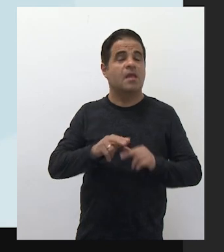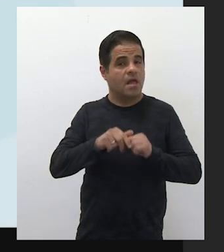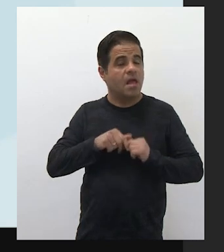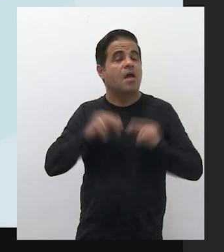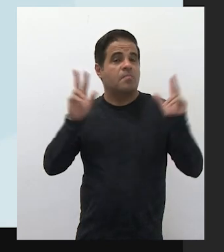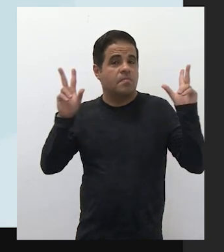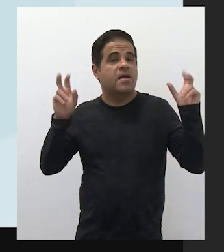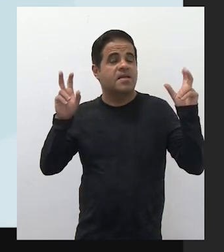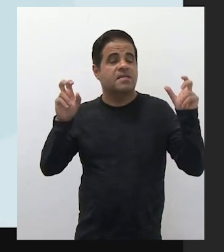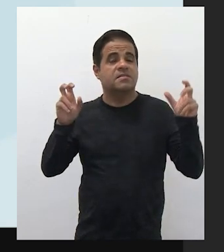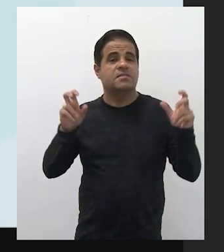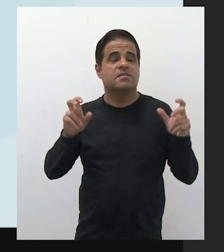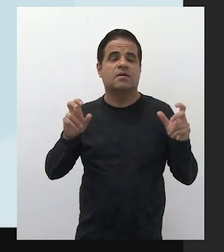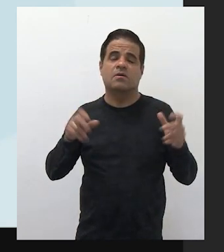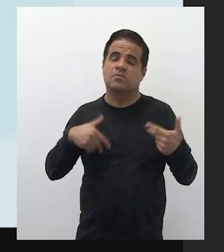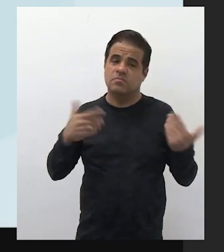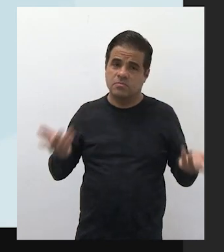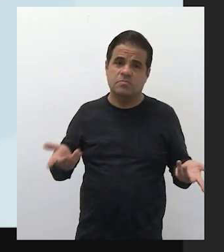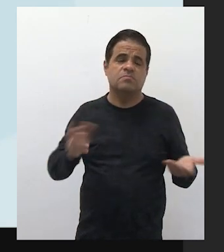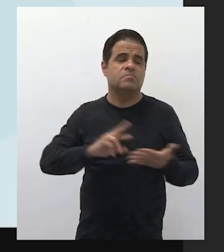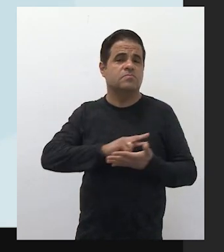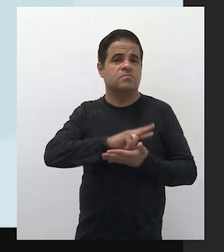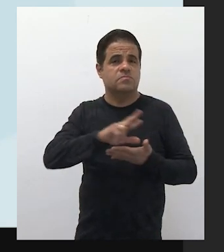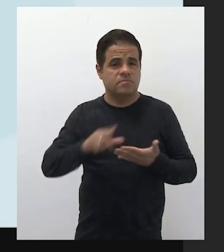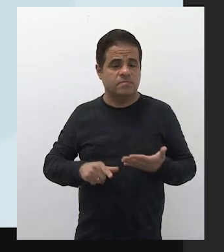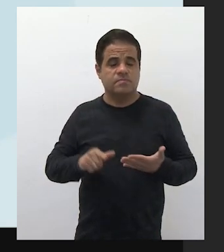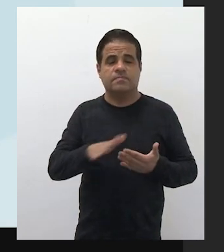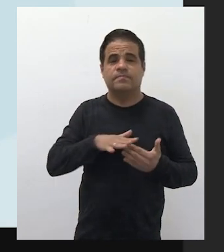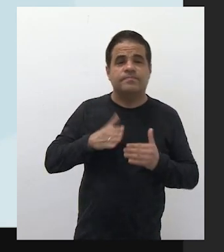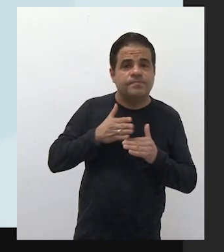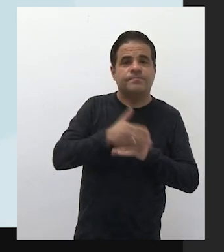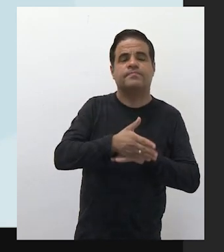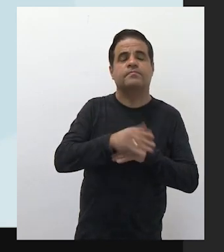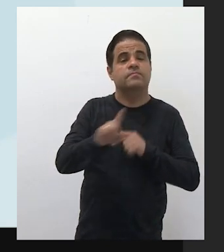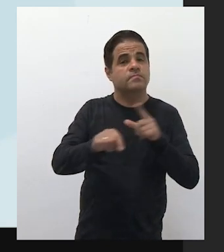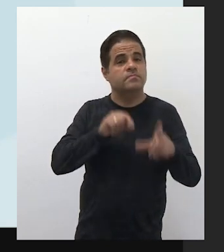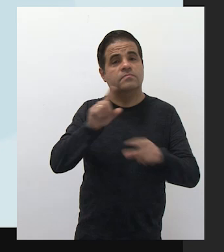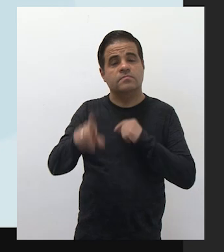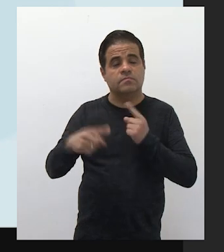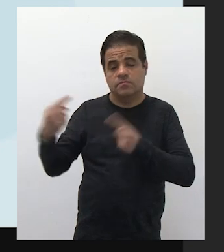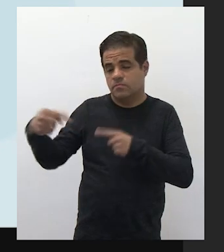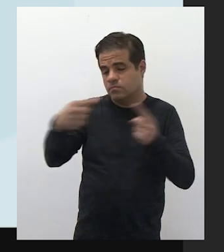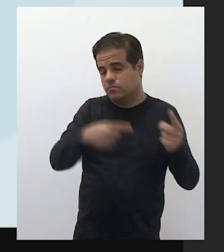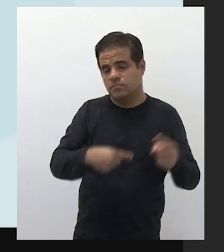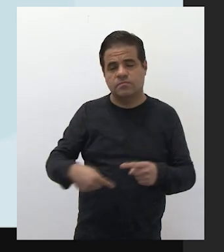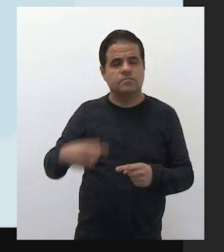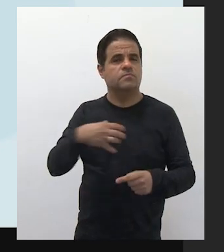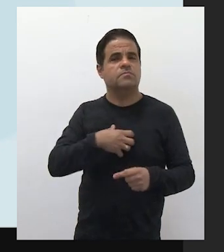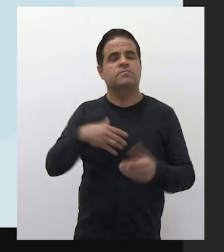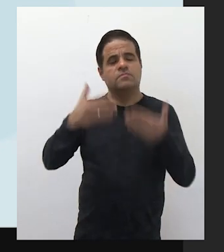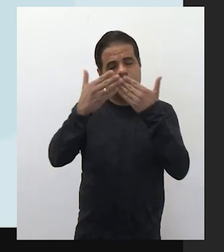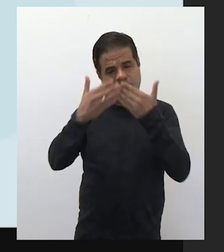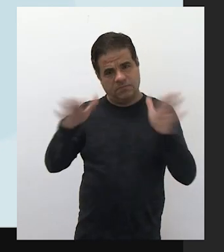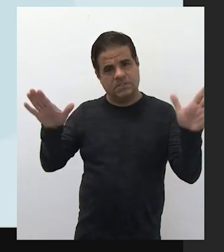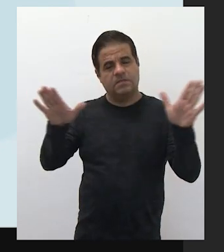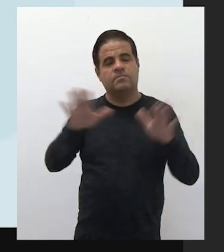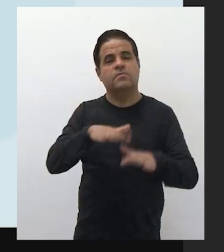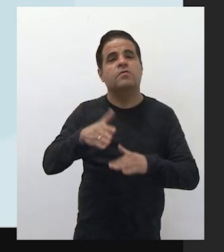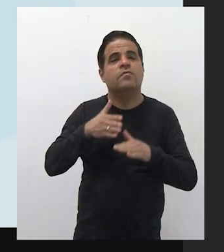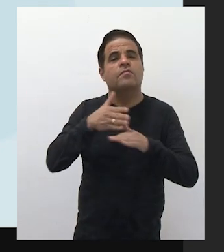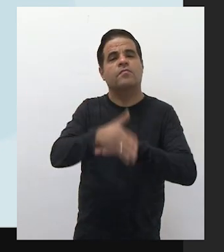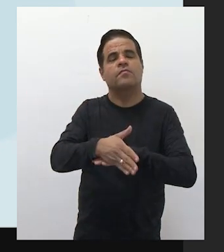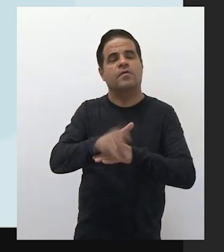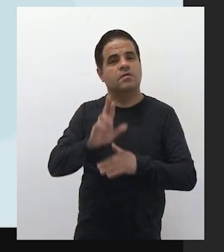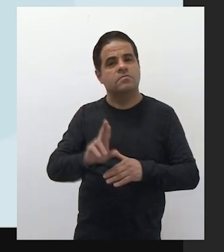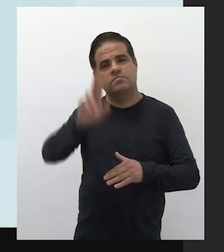questão aí, ou muitas questões, envolvendo escolhas políticas de modo muito amplo, envolvendo o